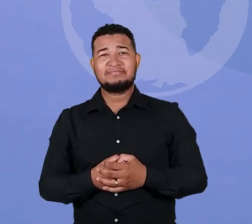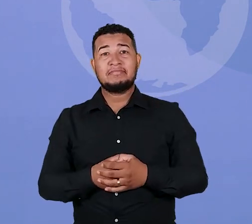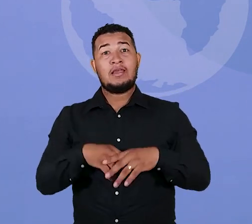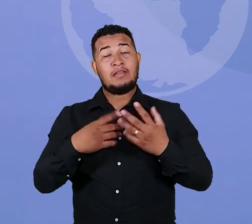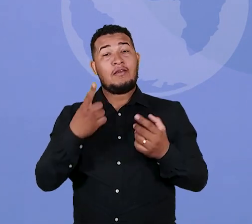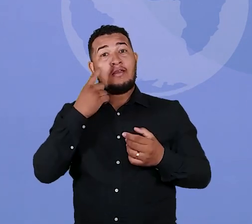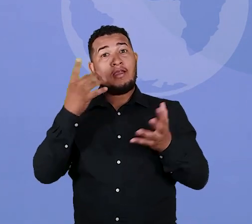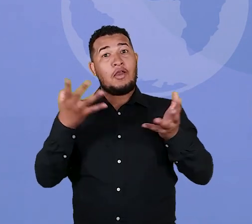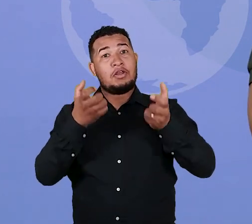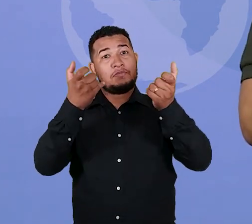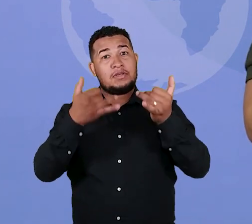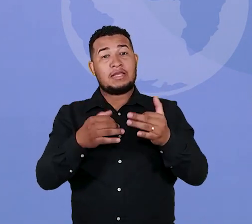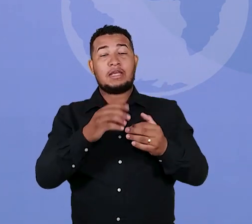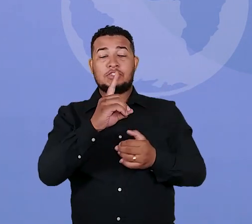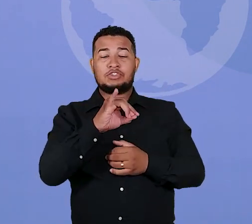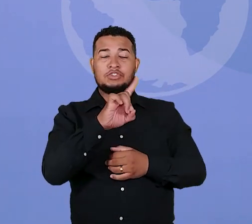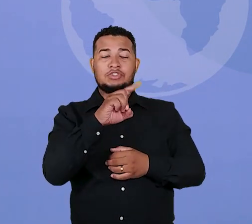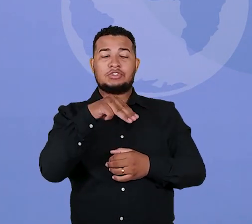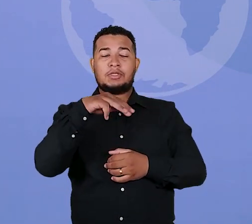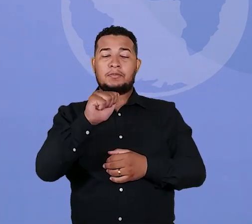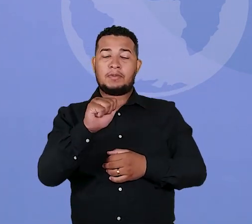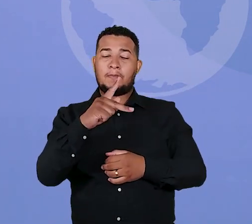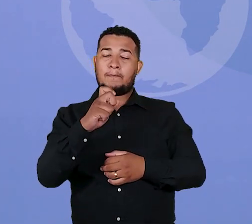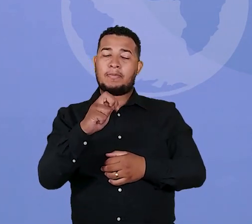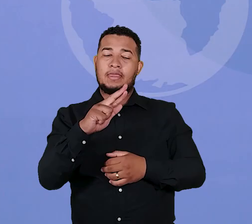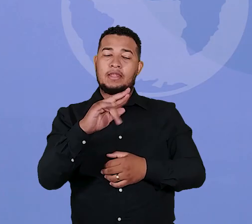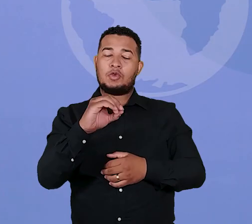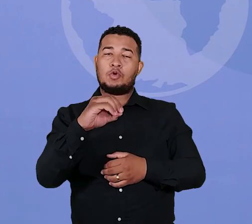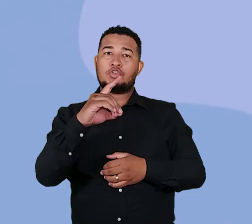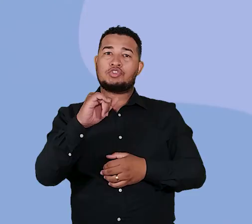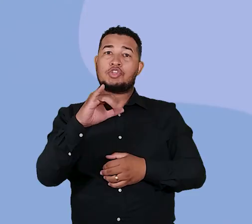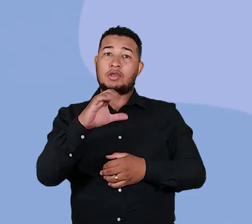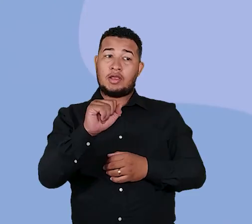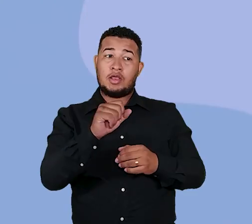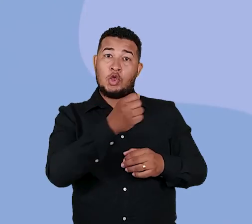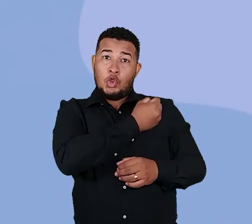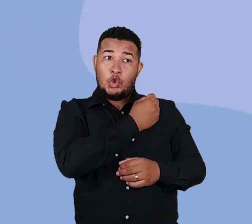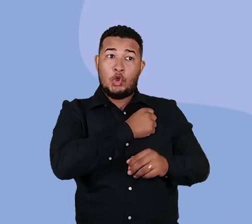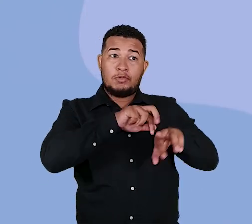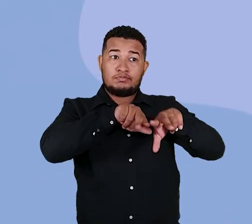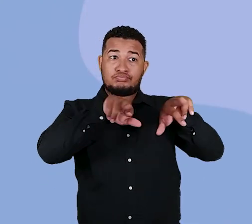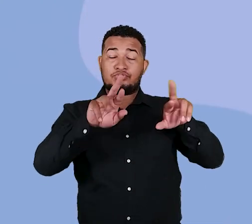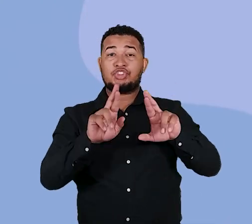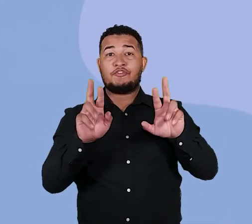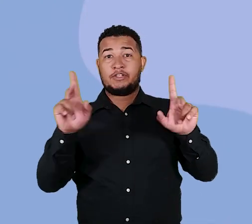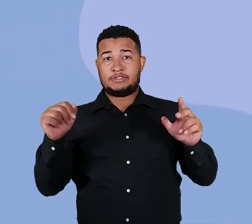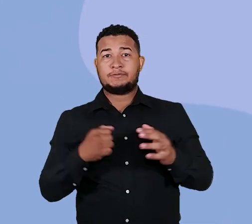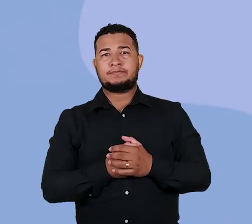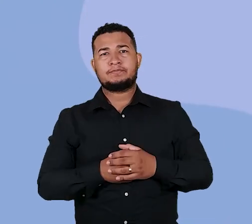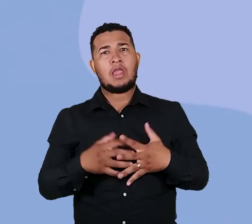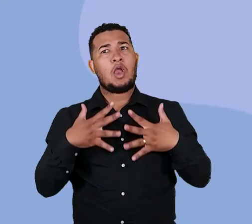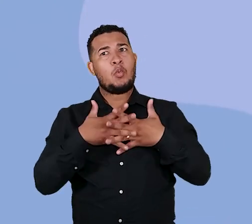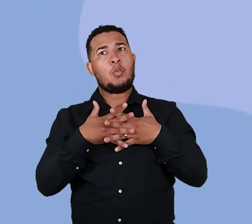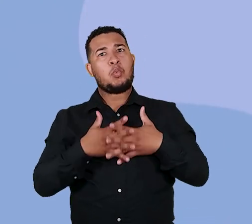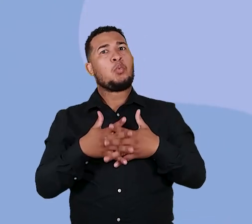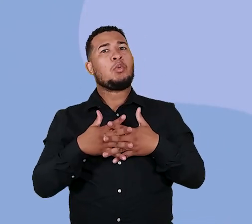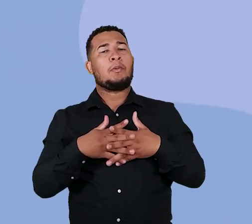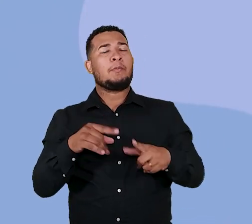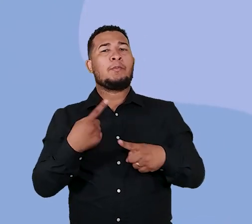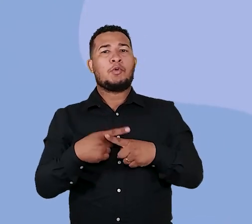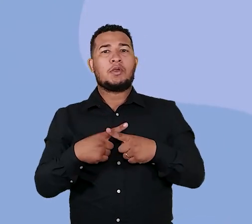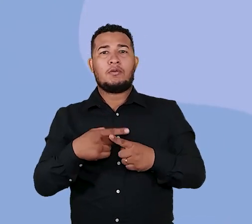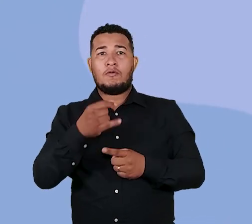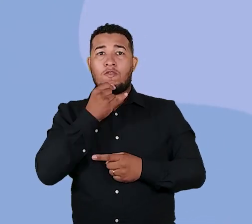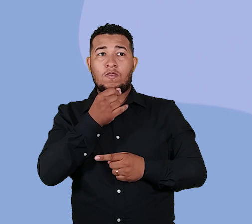Bom, vamos falar agora das dízimas periódicas compostas. Temos agora uma complicação aí. Sabe por quê, gente? Porque aqui